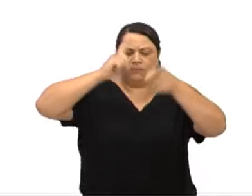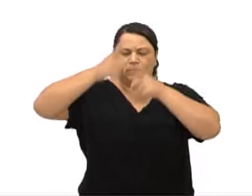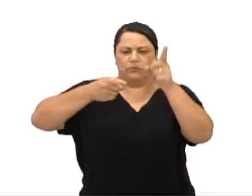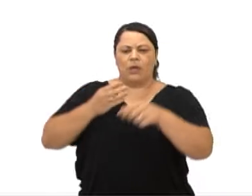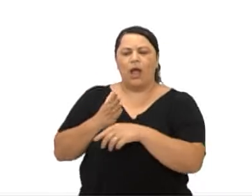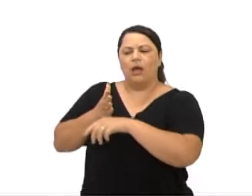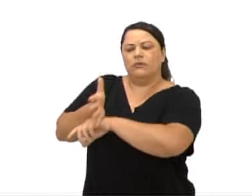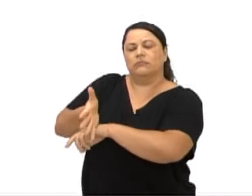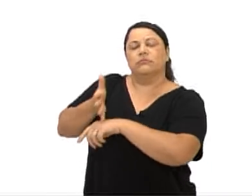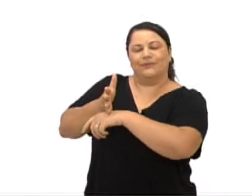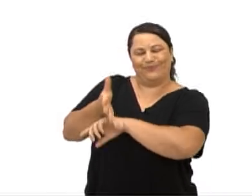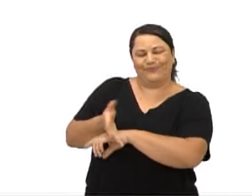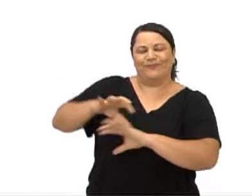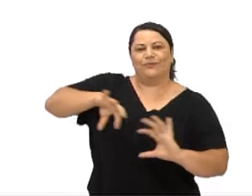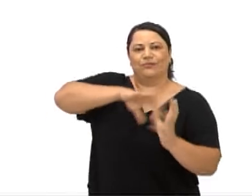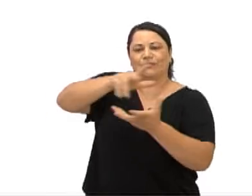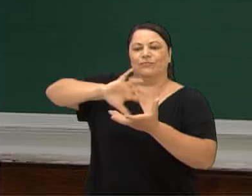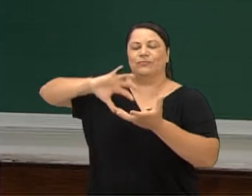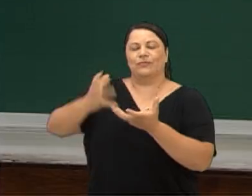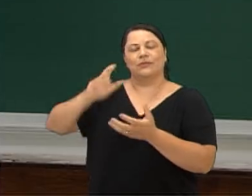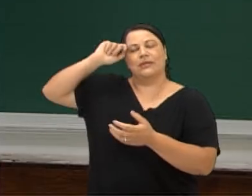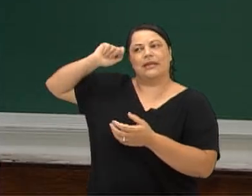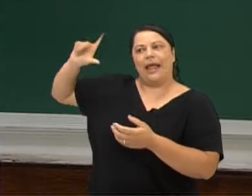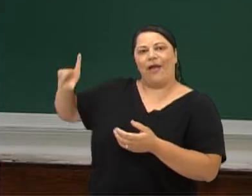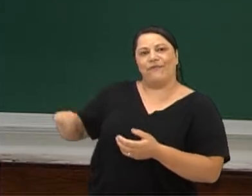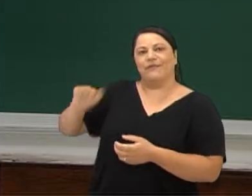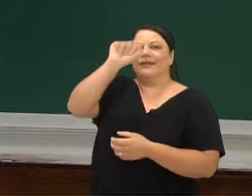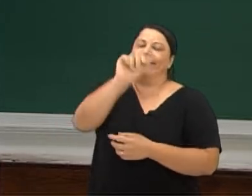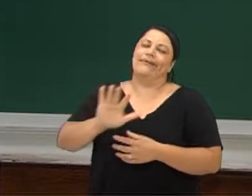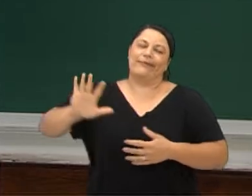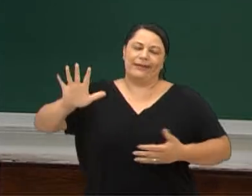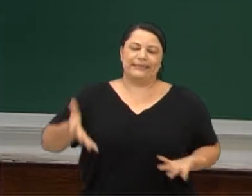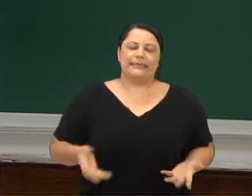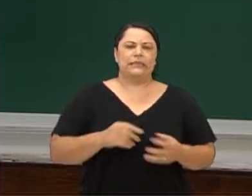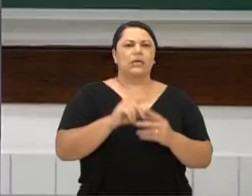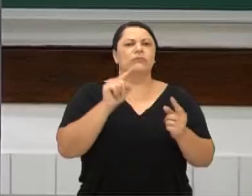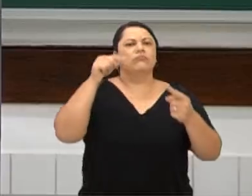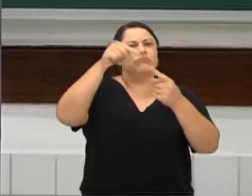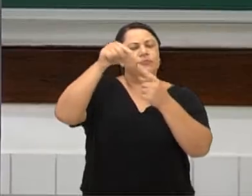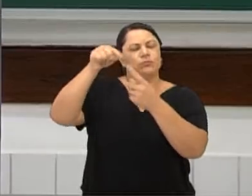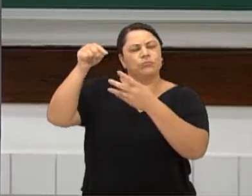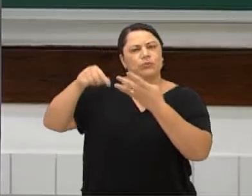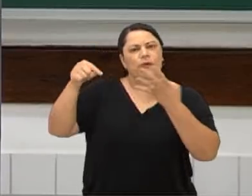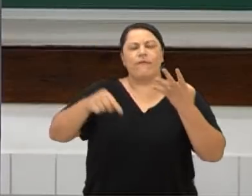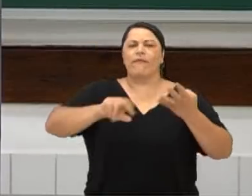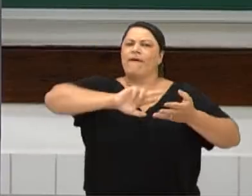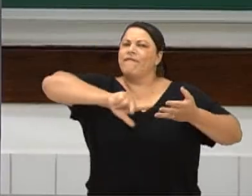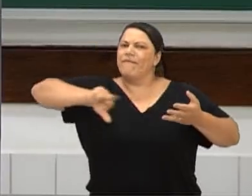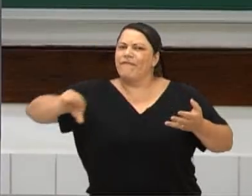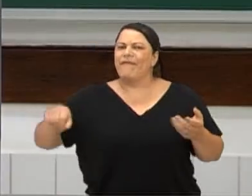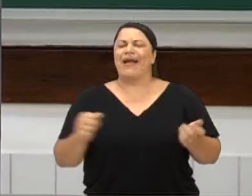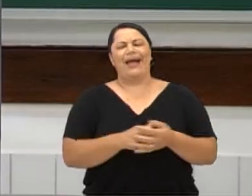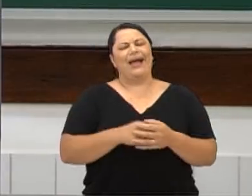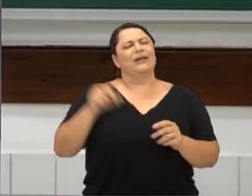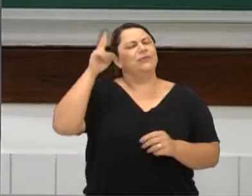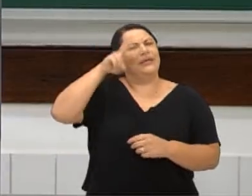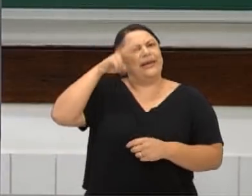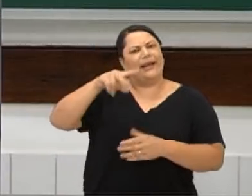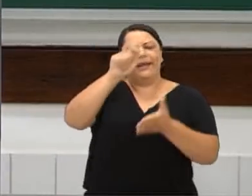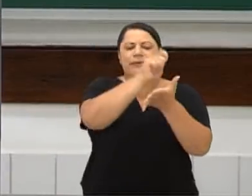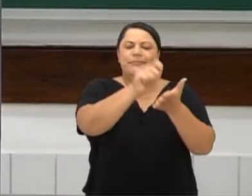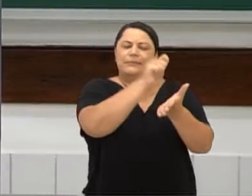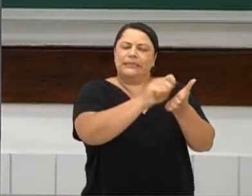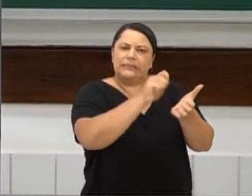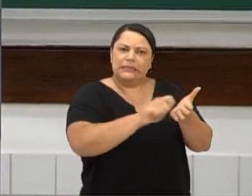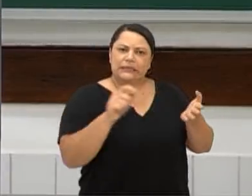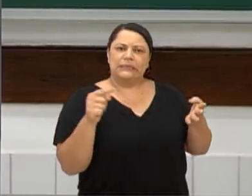continentes africano e asiático. Nós falamos de vários objetivos, mas eu quero que você lembre, quero que você escreva aí, por